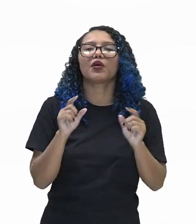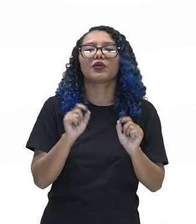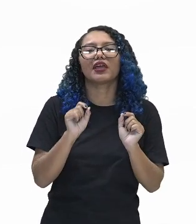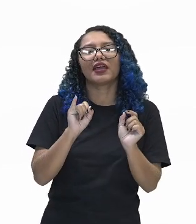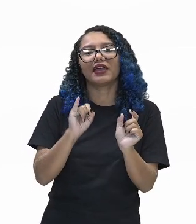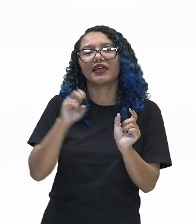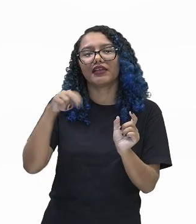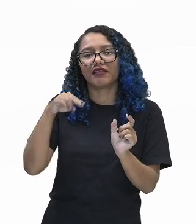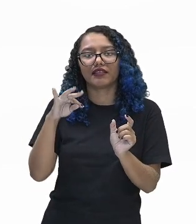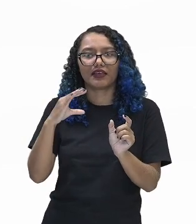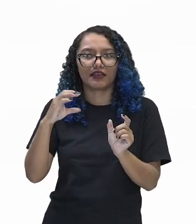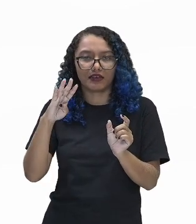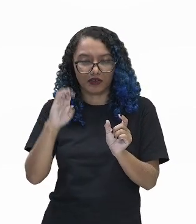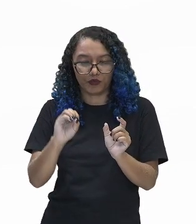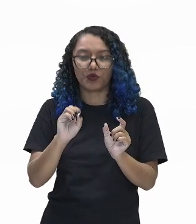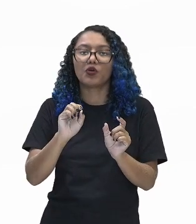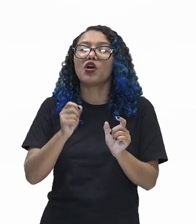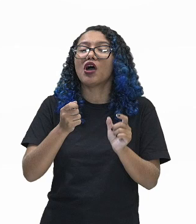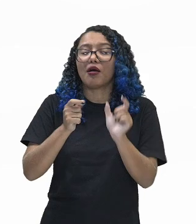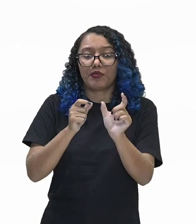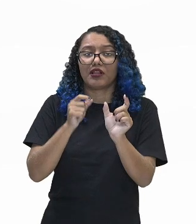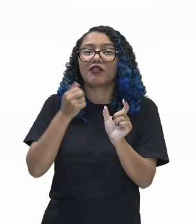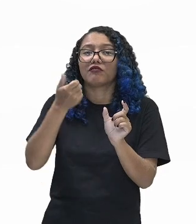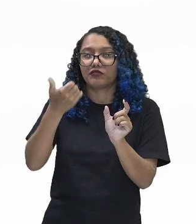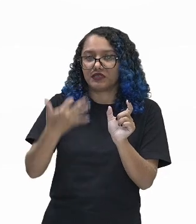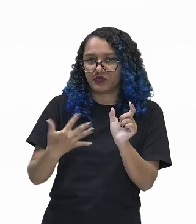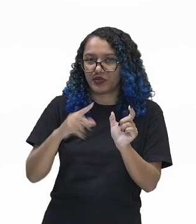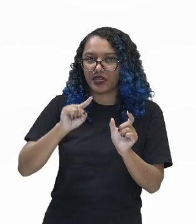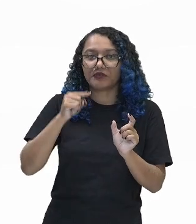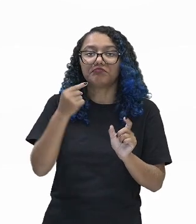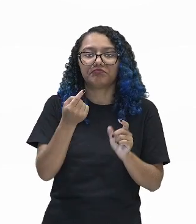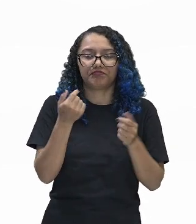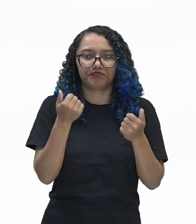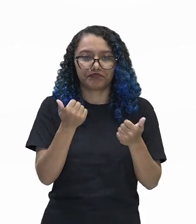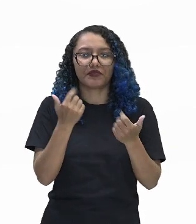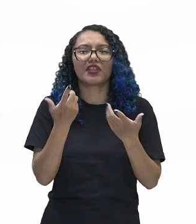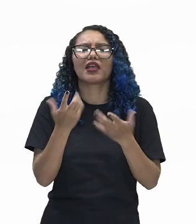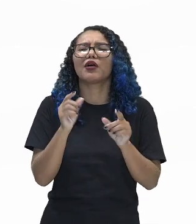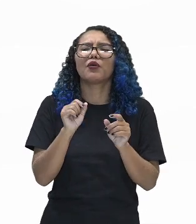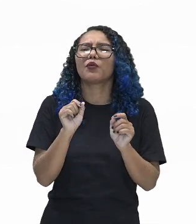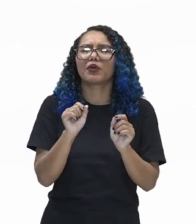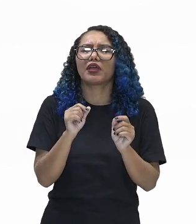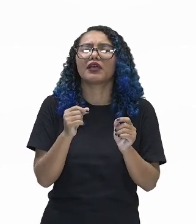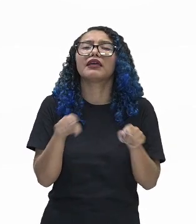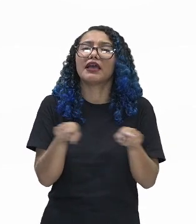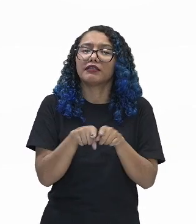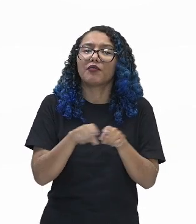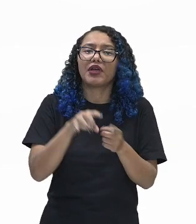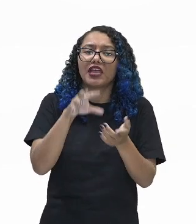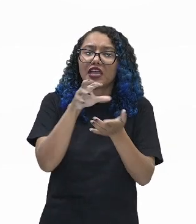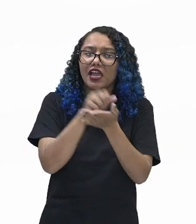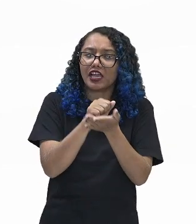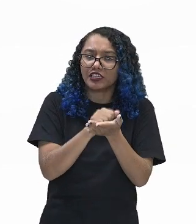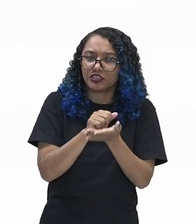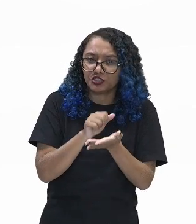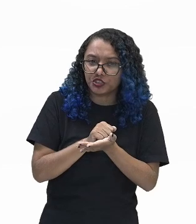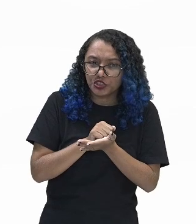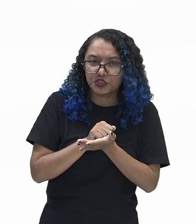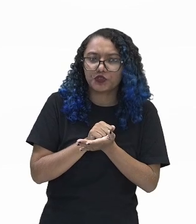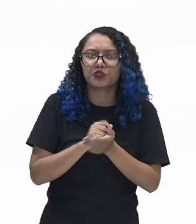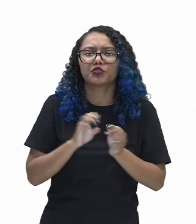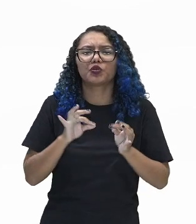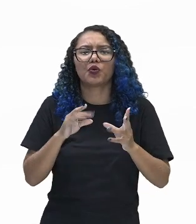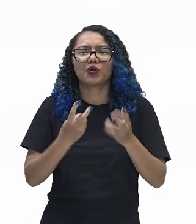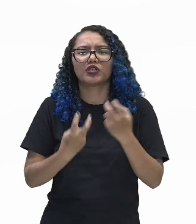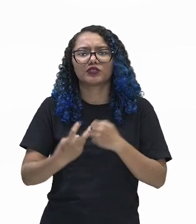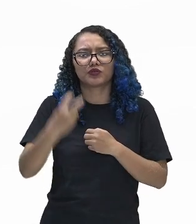o que essa palavra significa, beleza? É um registro de quê, gente? De todas as situações de cultura